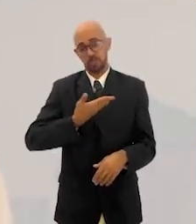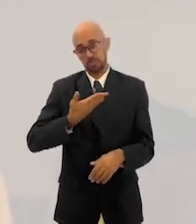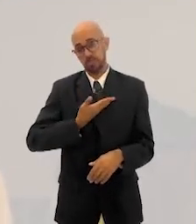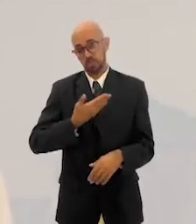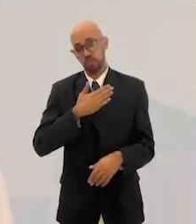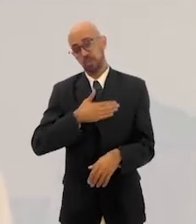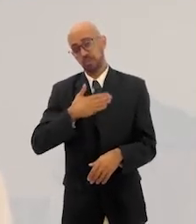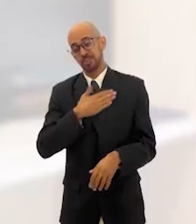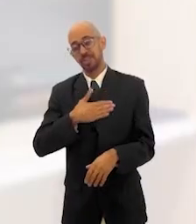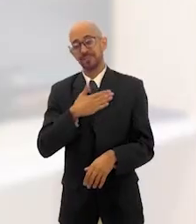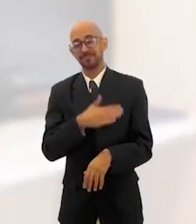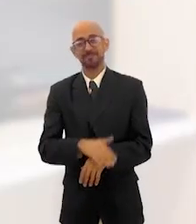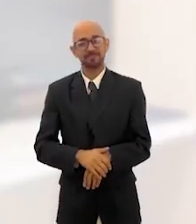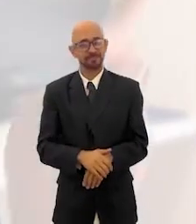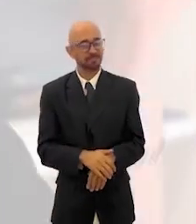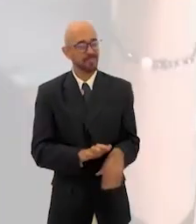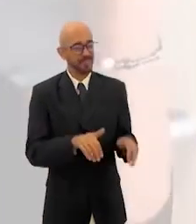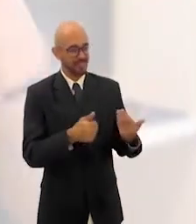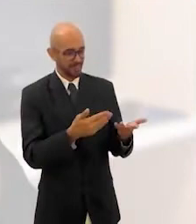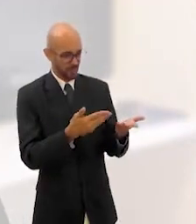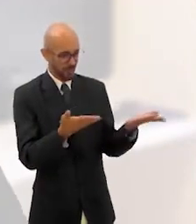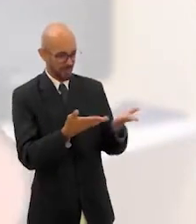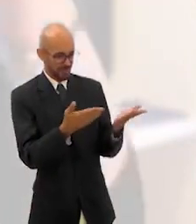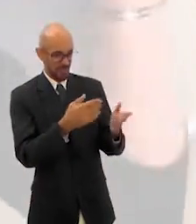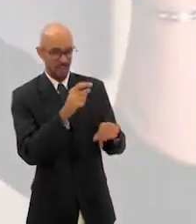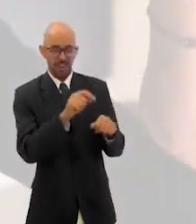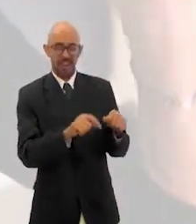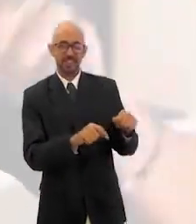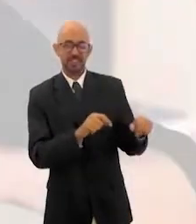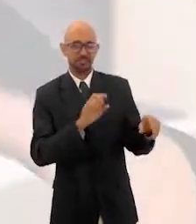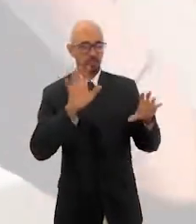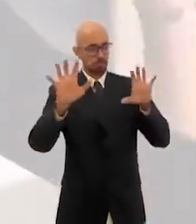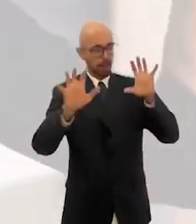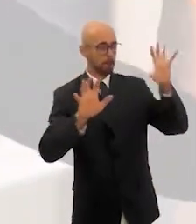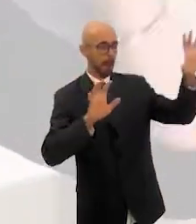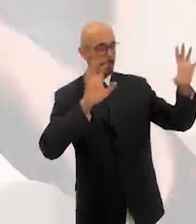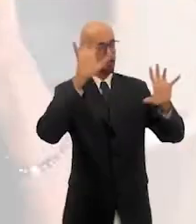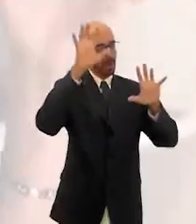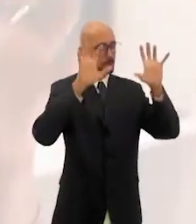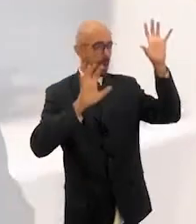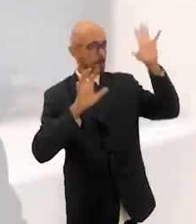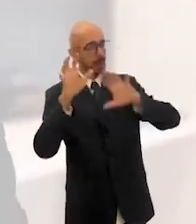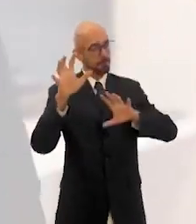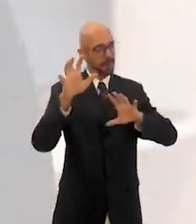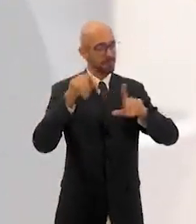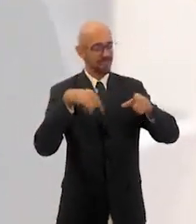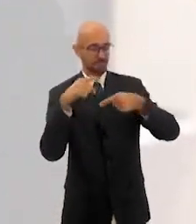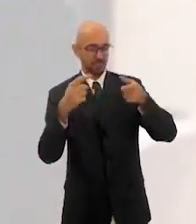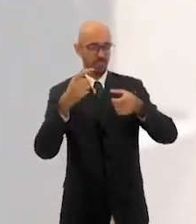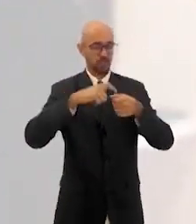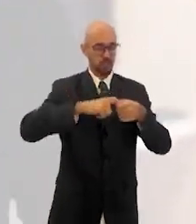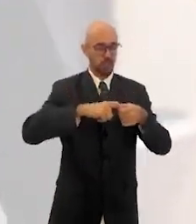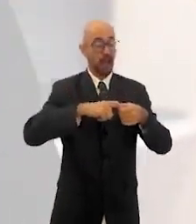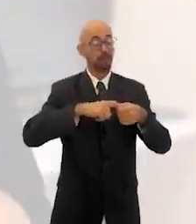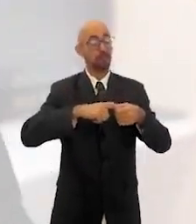muito. E aí eu vou salteando mesmo as Vai regiões saltando. para a gente ir voltando.